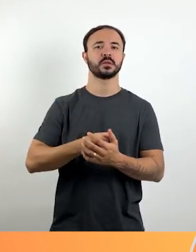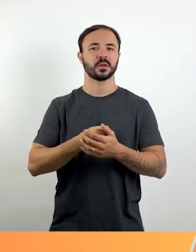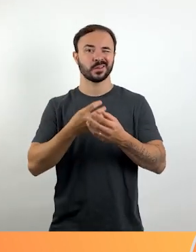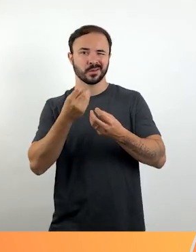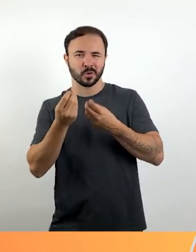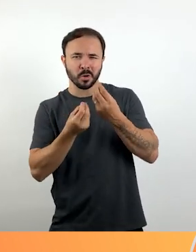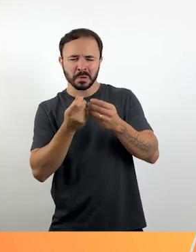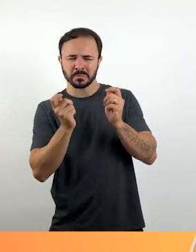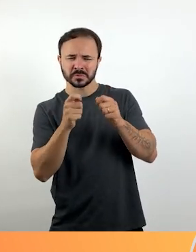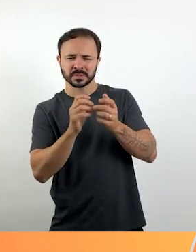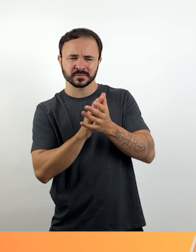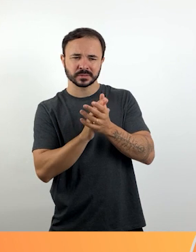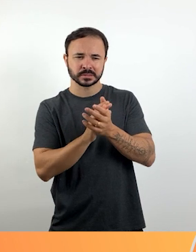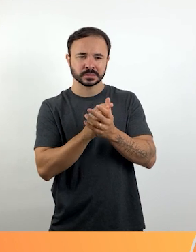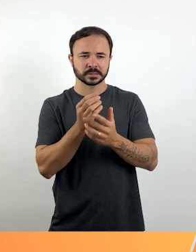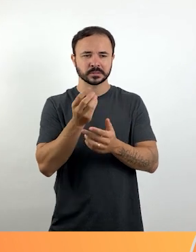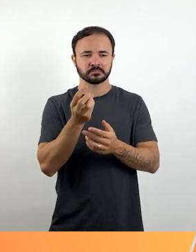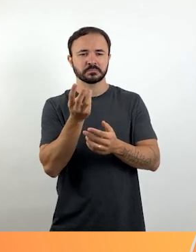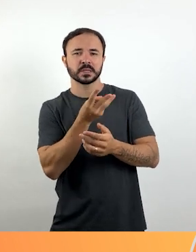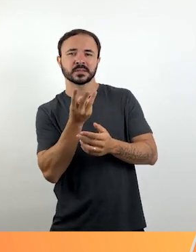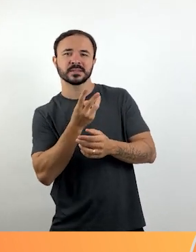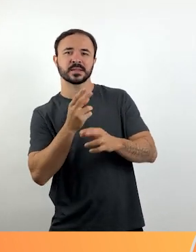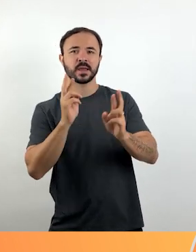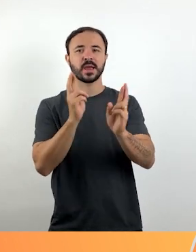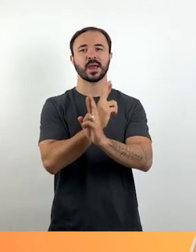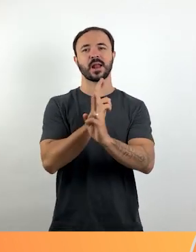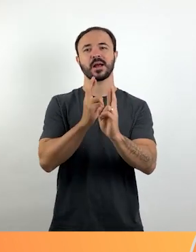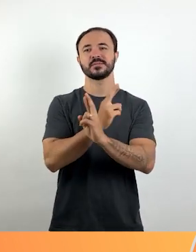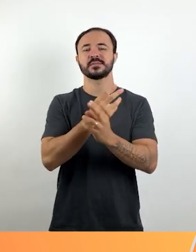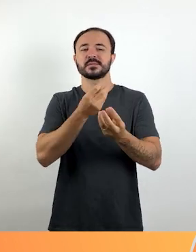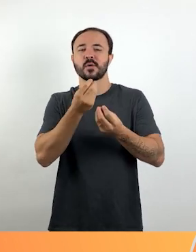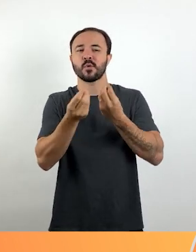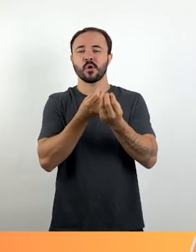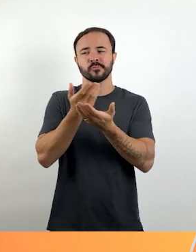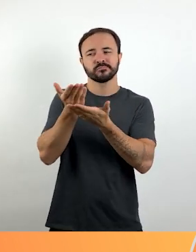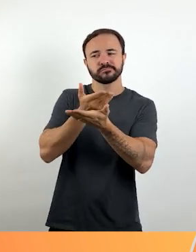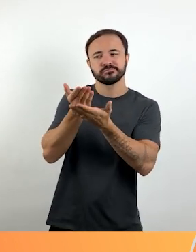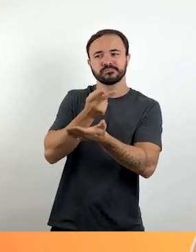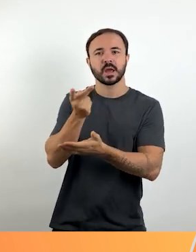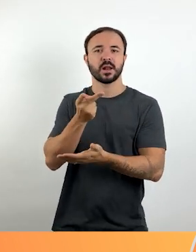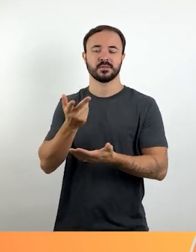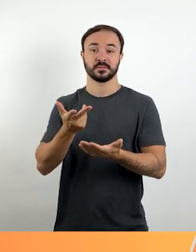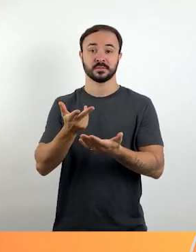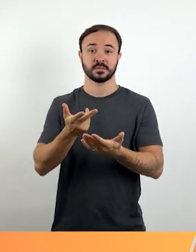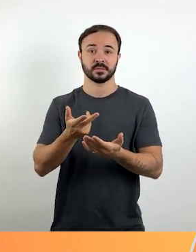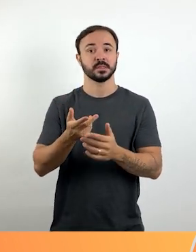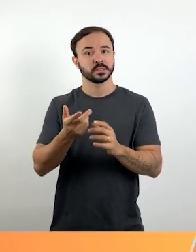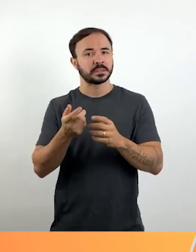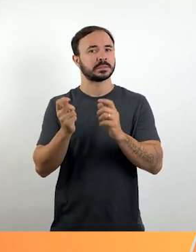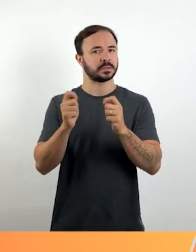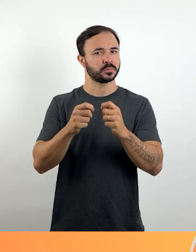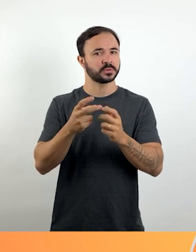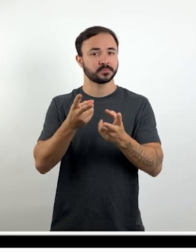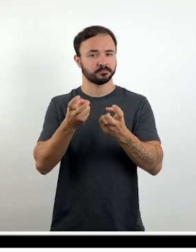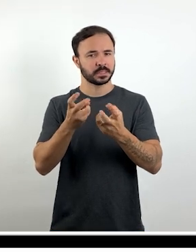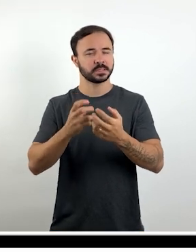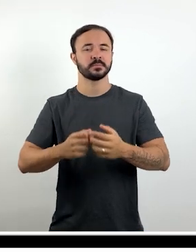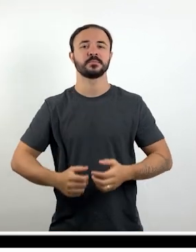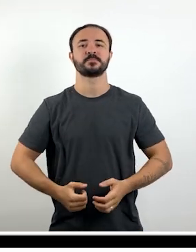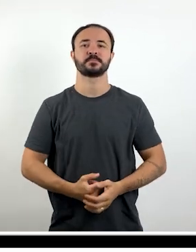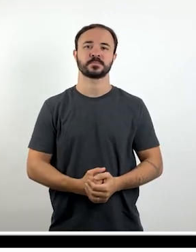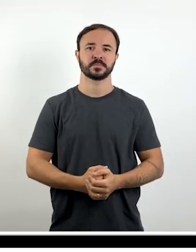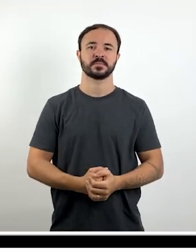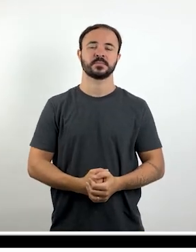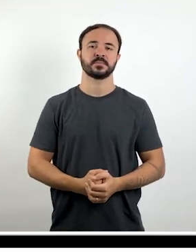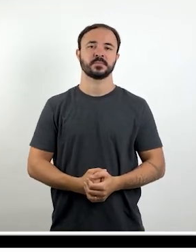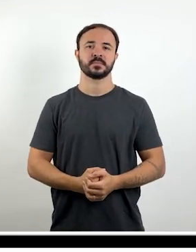pode formar uma relação, observando aqui que eu já tenho alguns termos ao quadrado? Olha só, então, se a